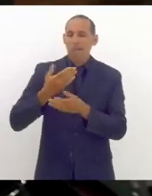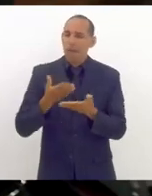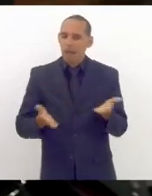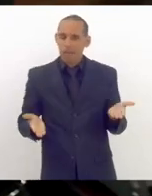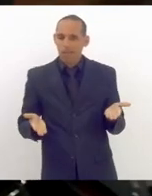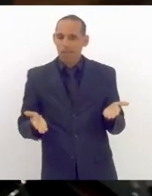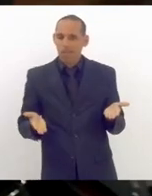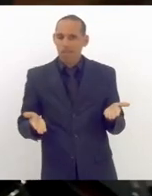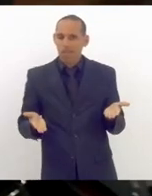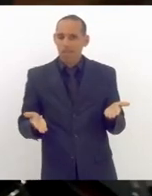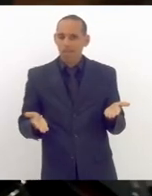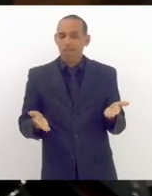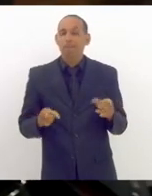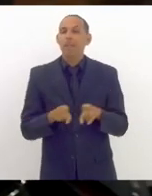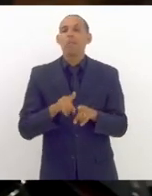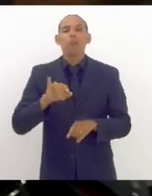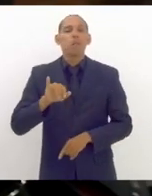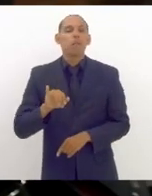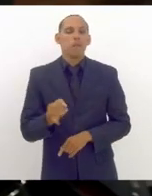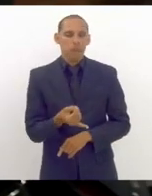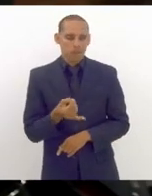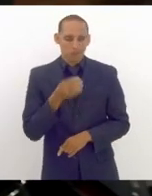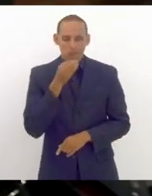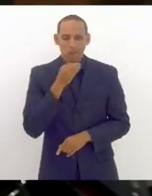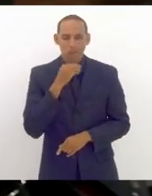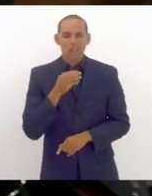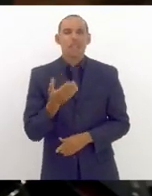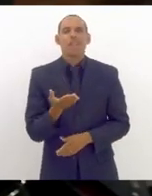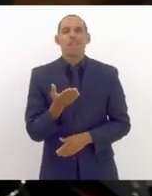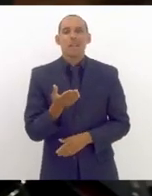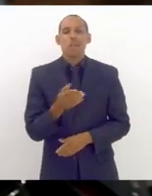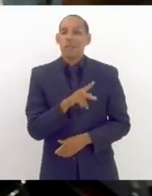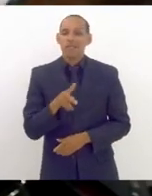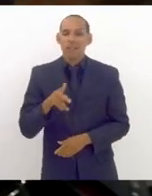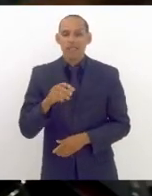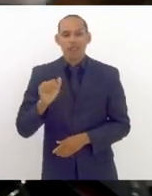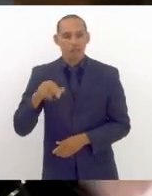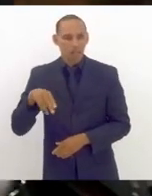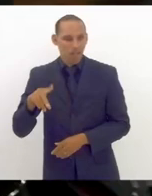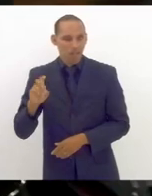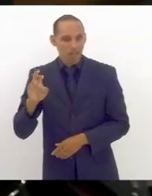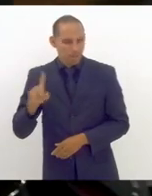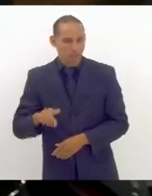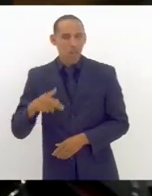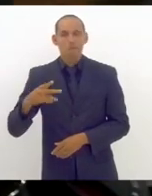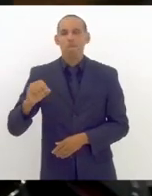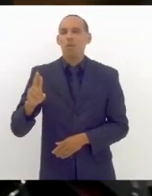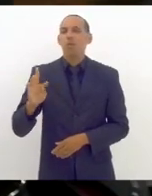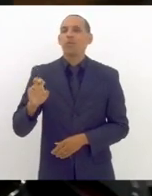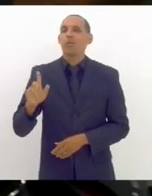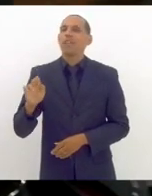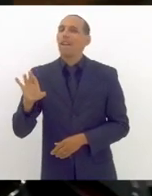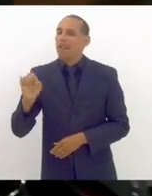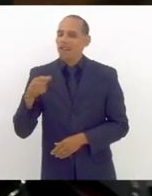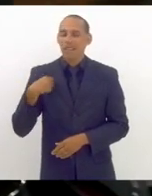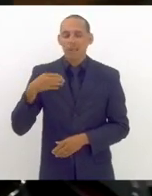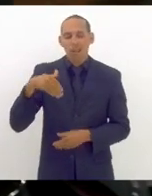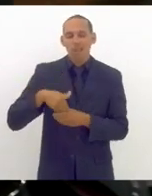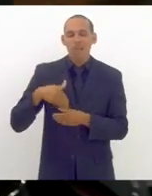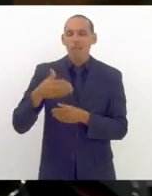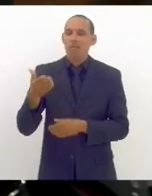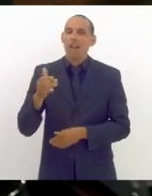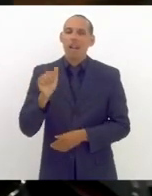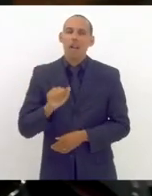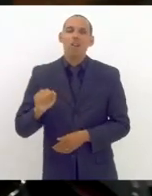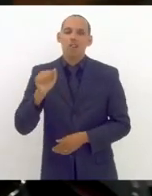quero aproveitar essa oportunidade ao meu querido Presidente André português em quem votei para presidente da associação de